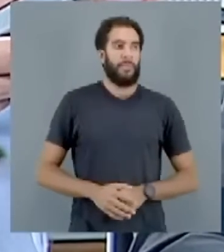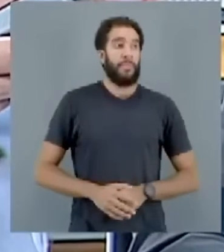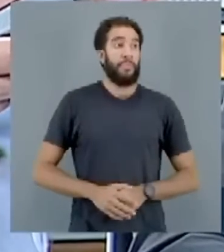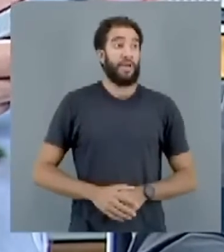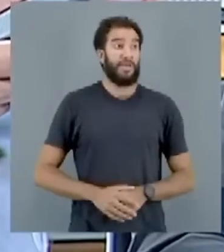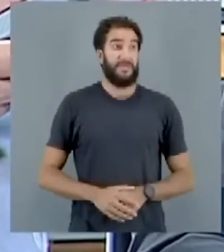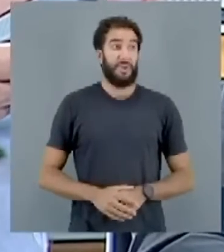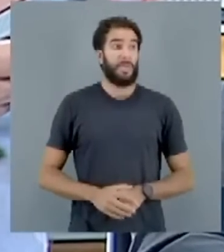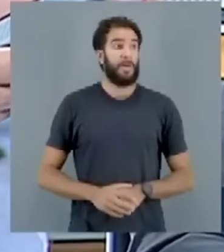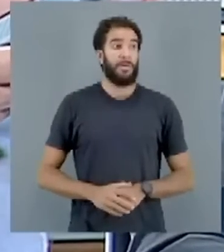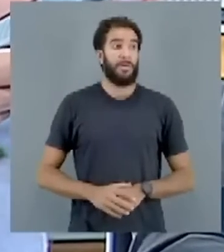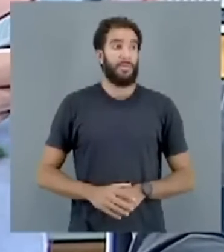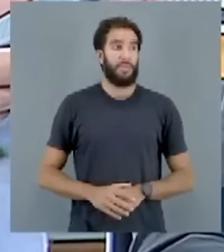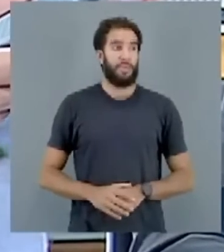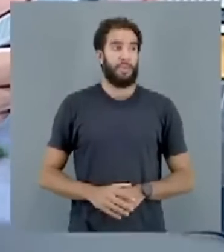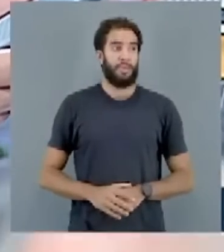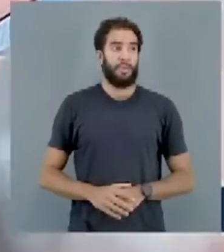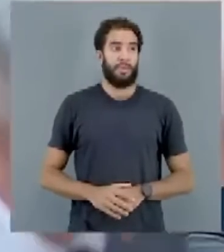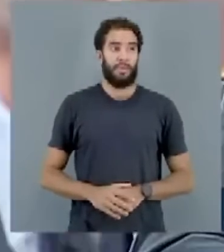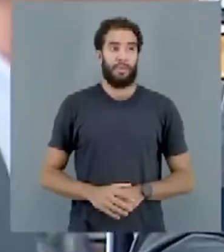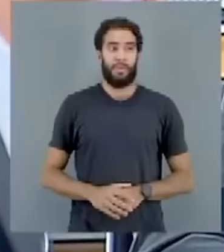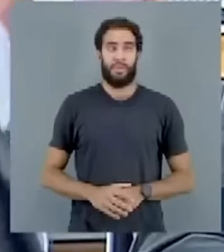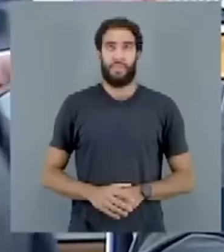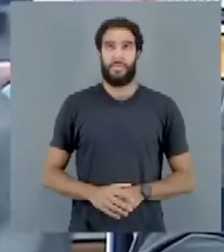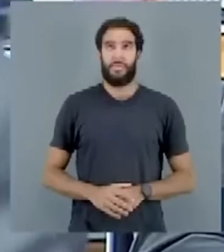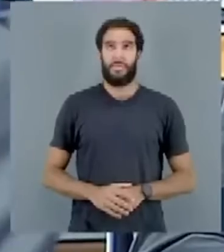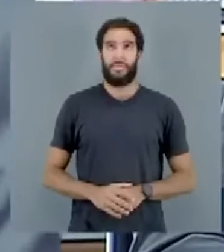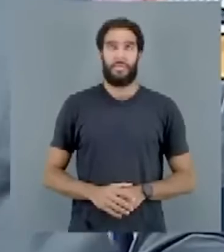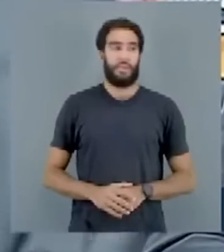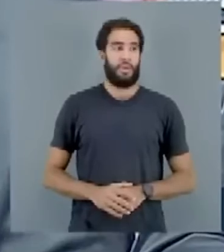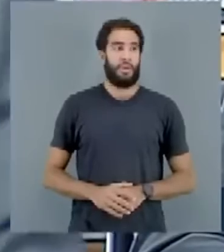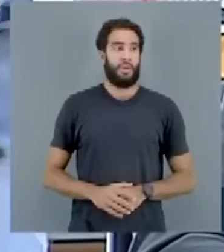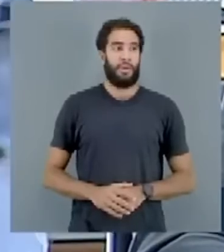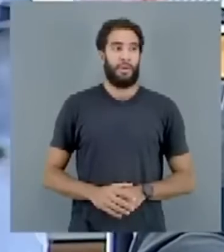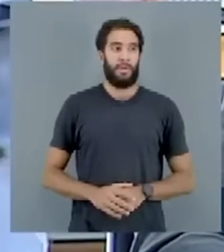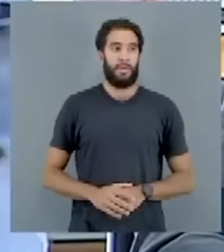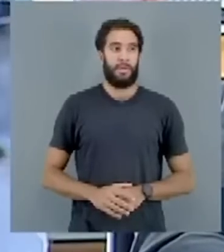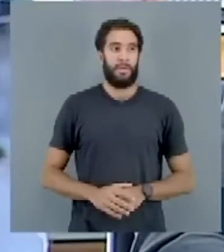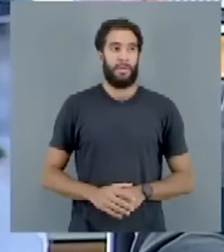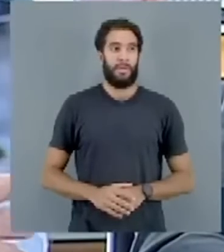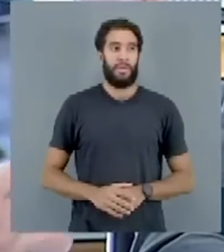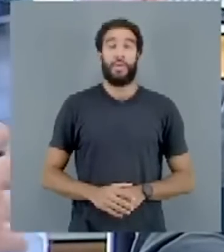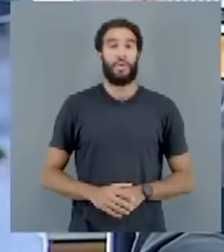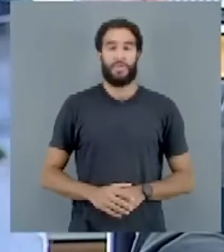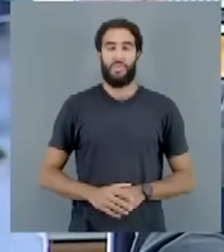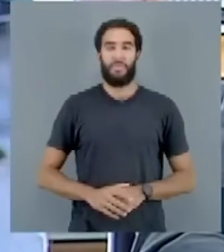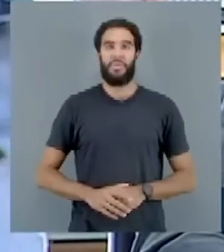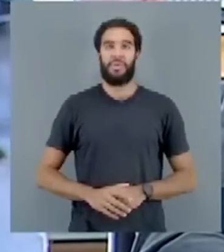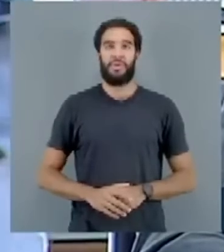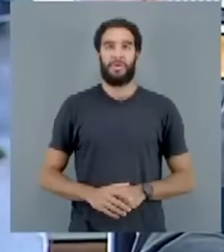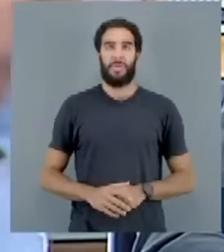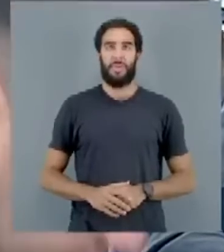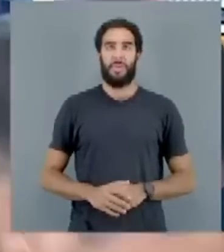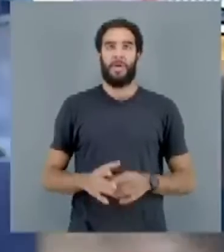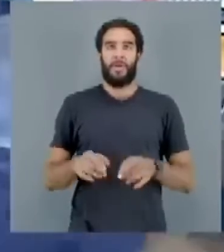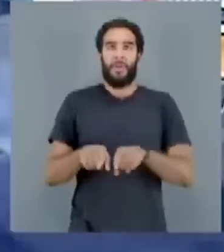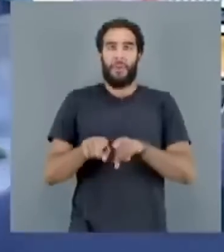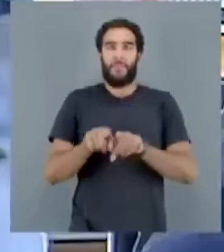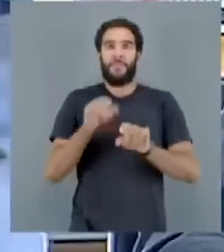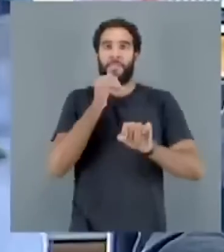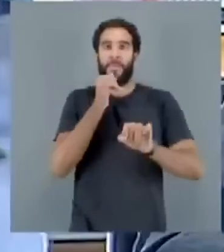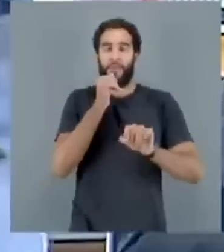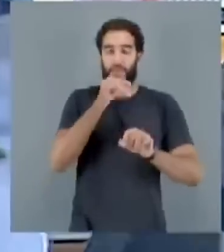Seria, assim, um precedente esdrúxulo e muito perigoso que se abriria para o Parlamento categorizar os parlamentares em